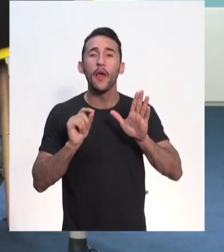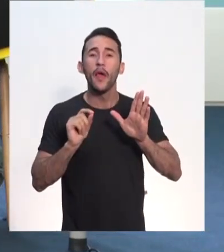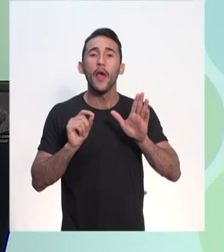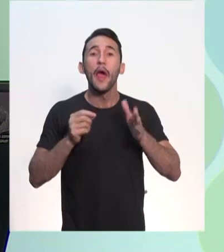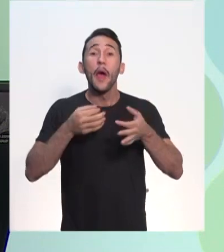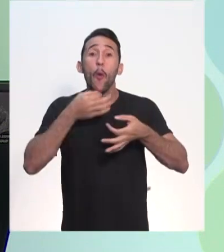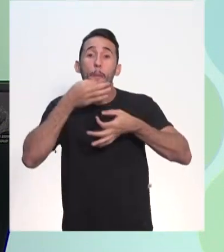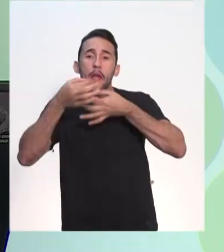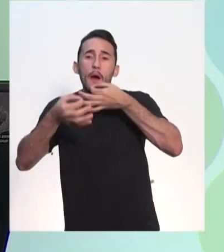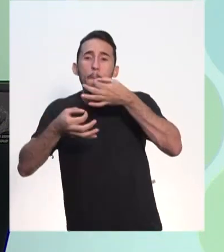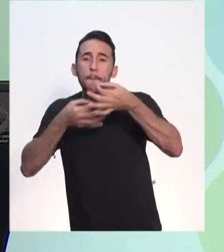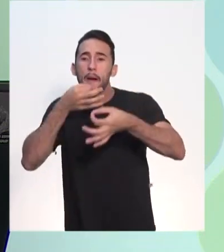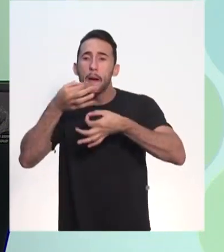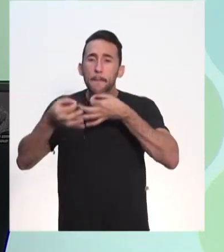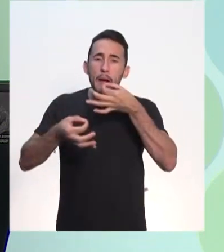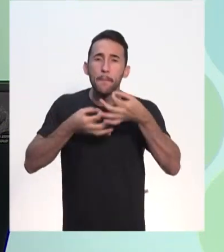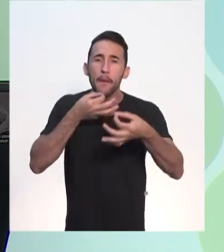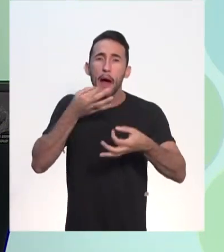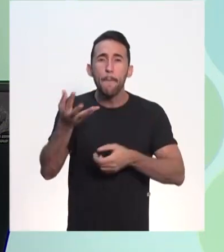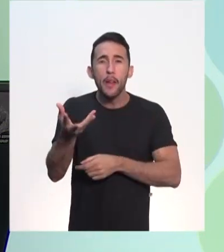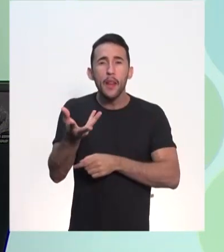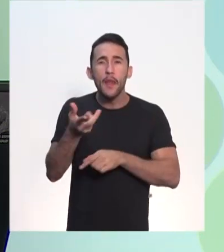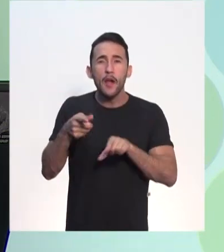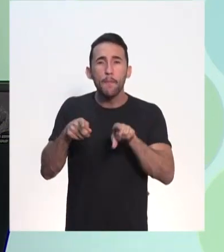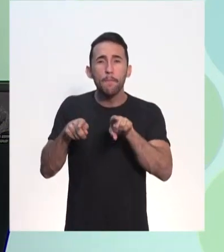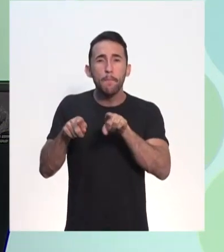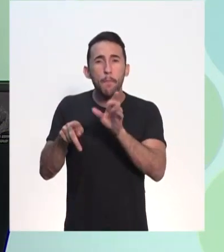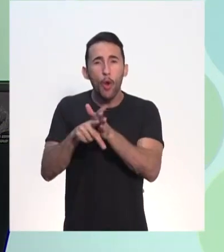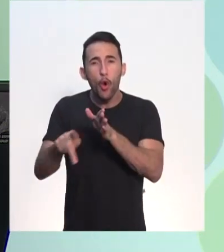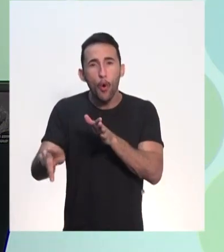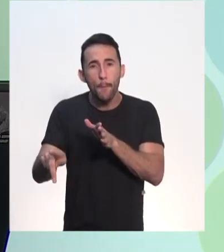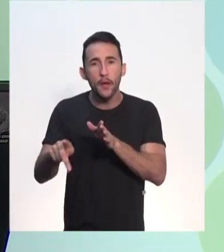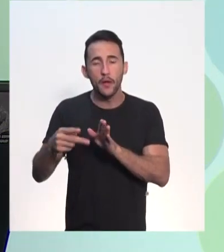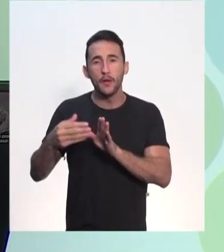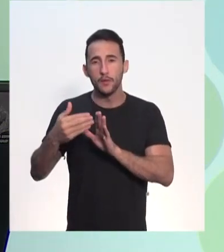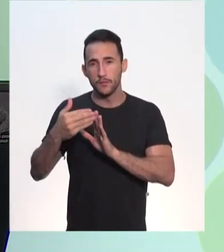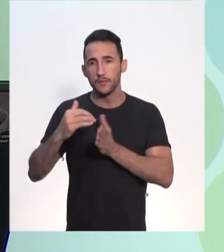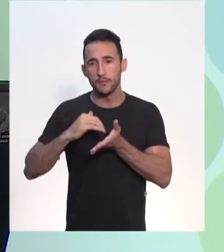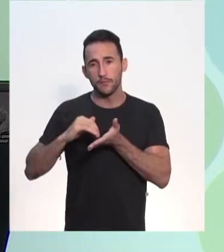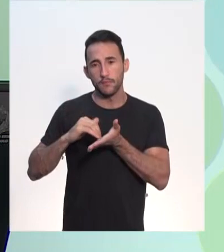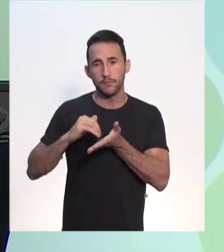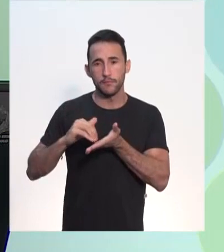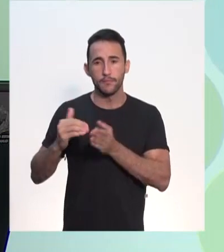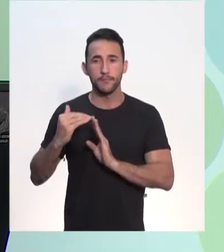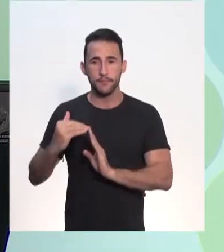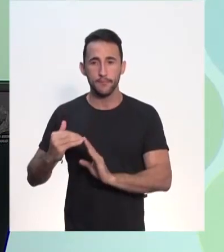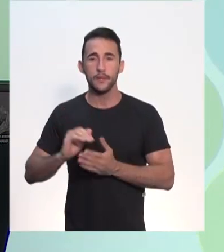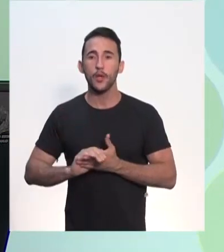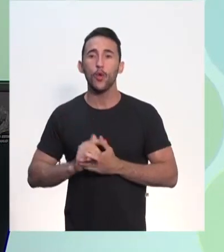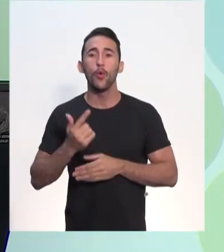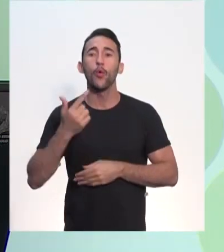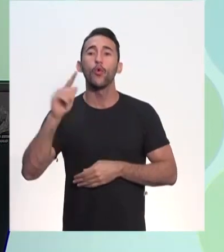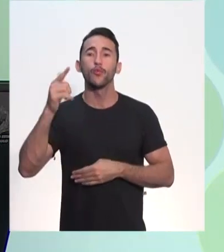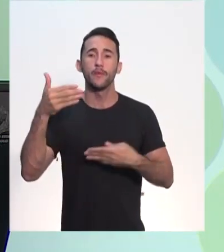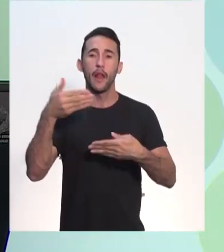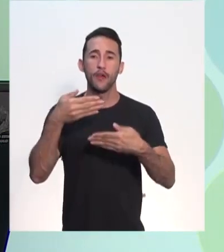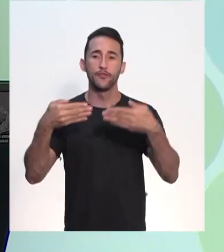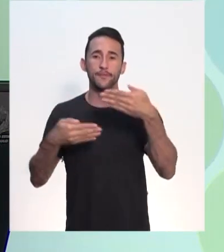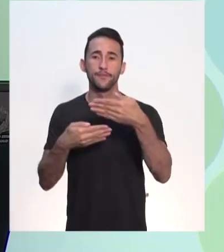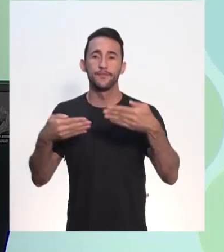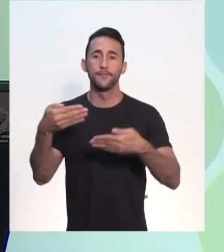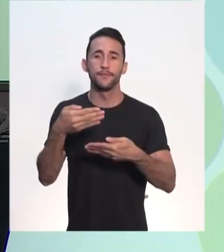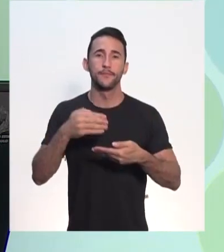com matemática, ciências da natureza e na ATPC da tarde com o pessoal dos anos iniciais do ensino fundamental.